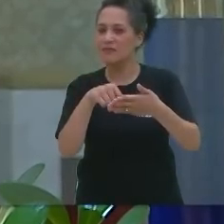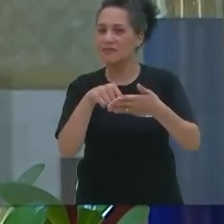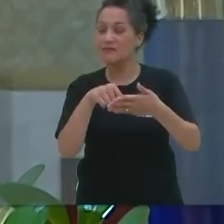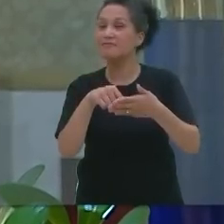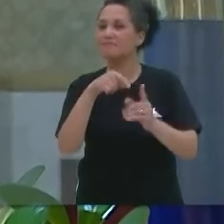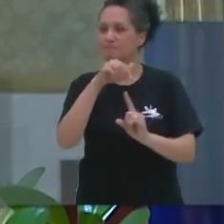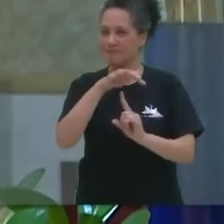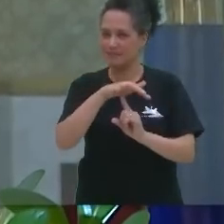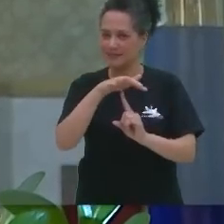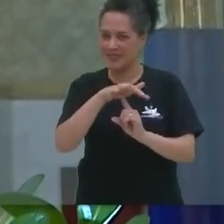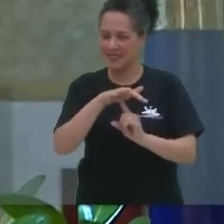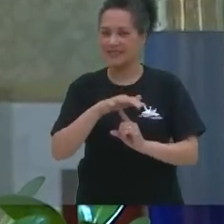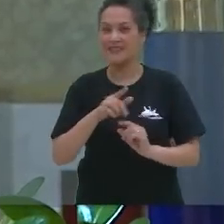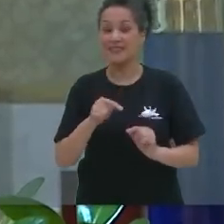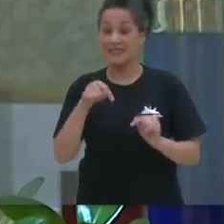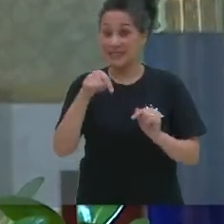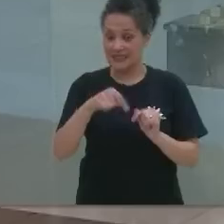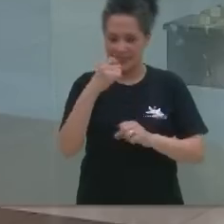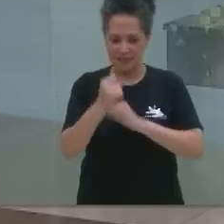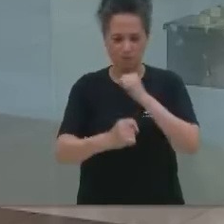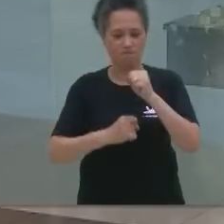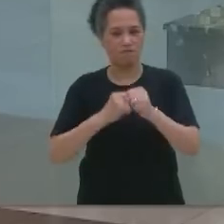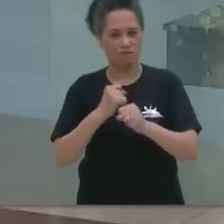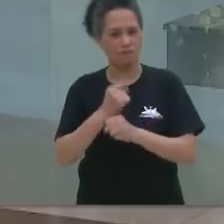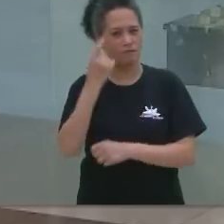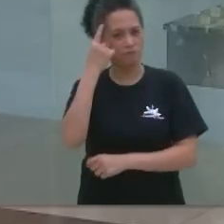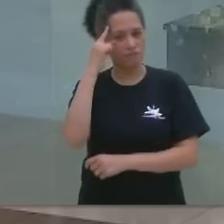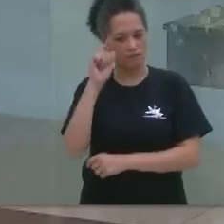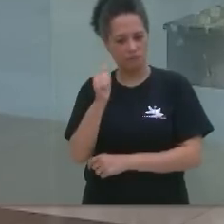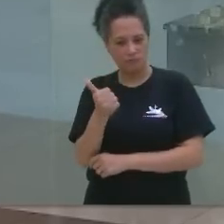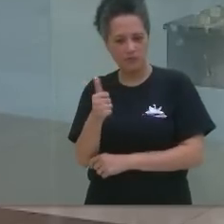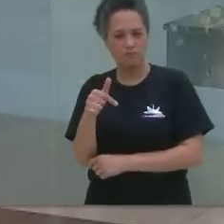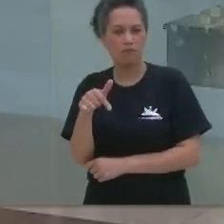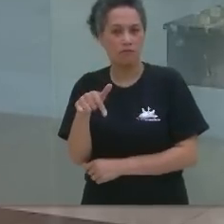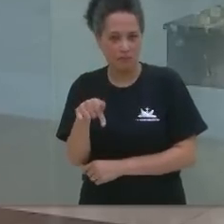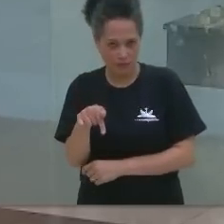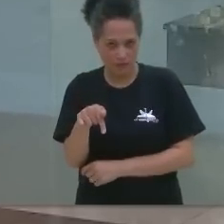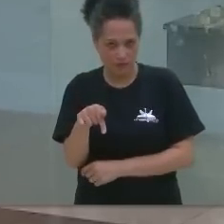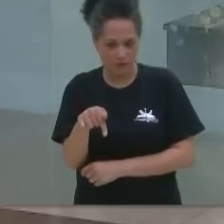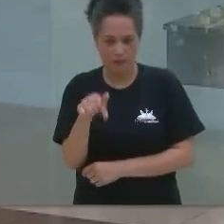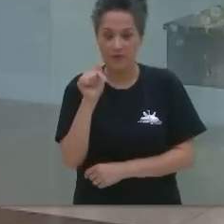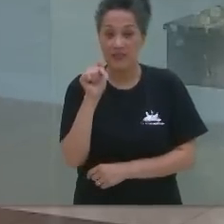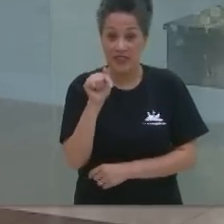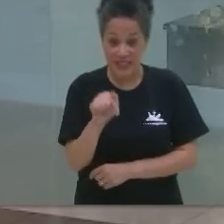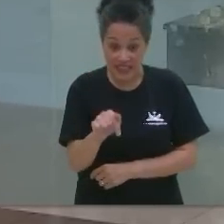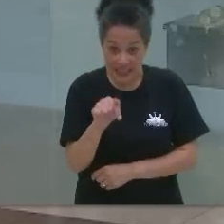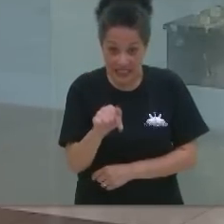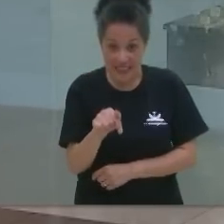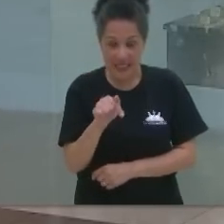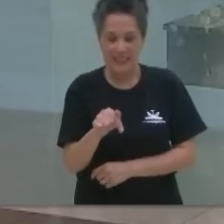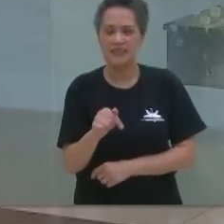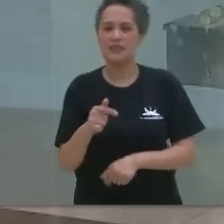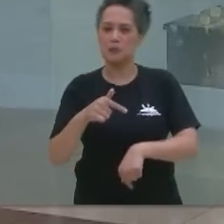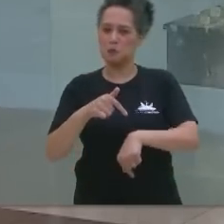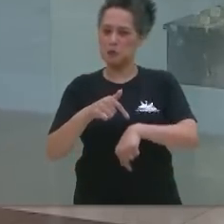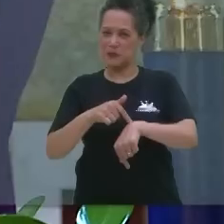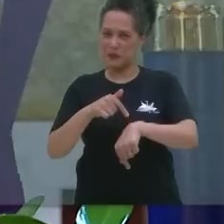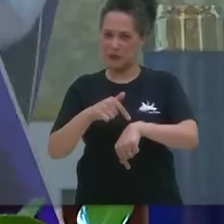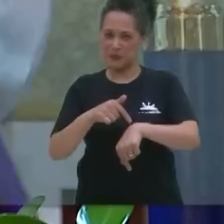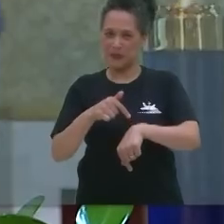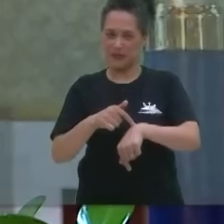e este ano será dia 17, e quero já, nesse introito da homilia,